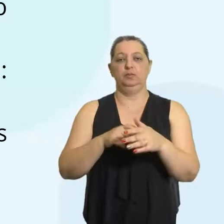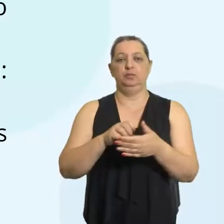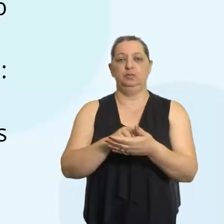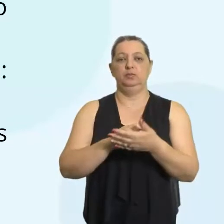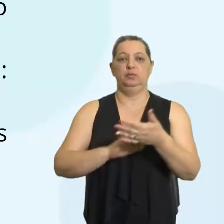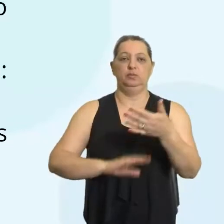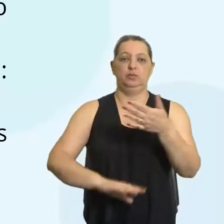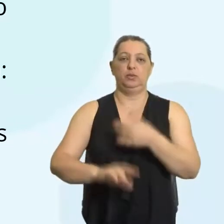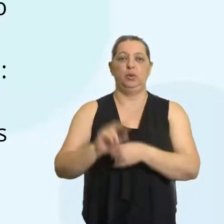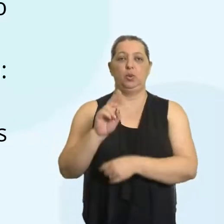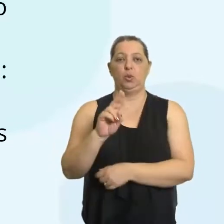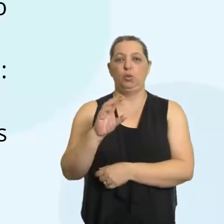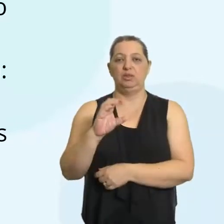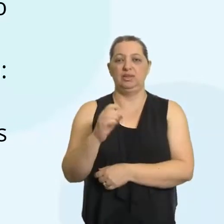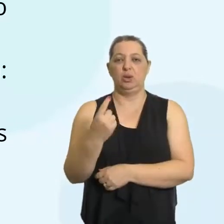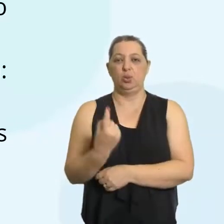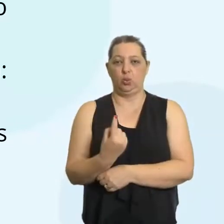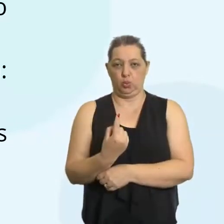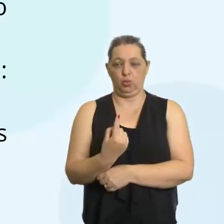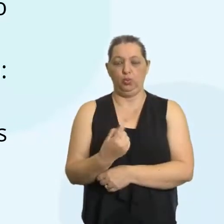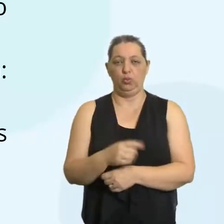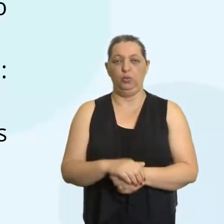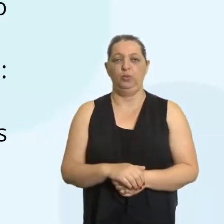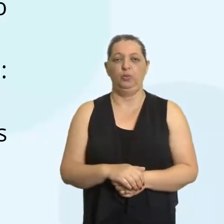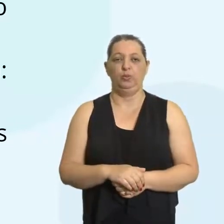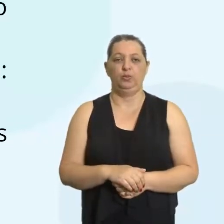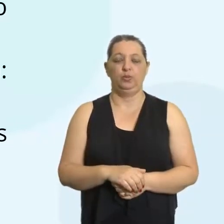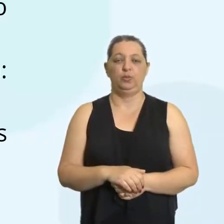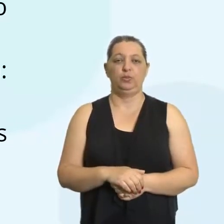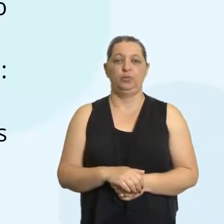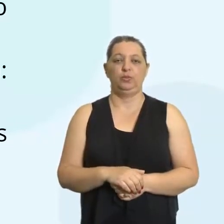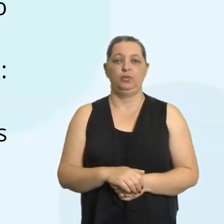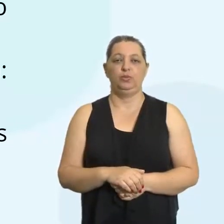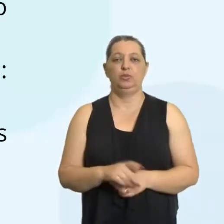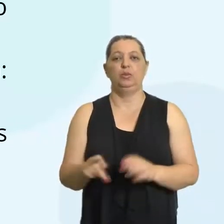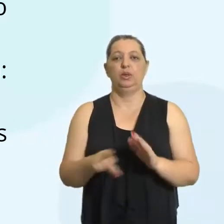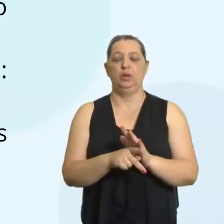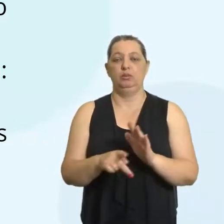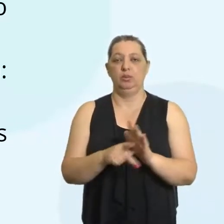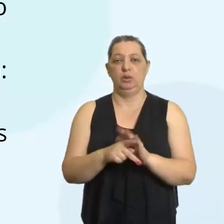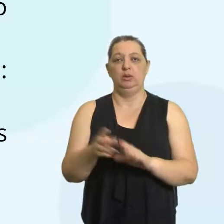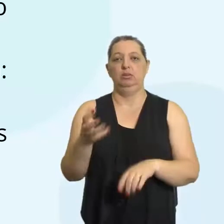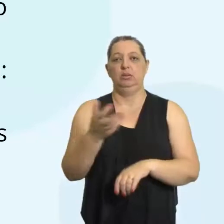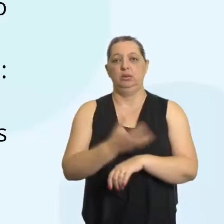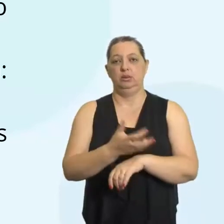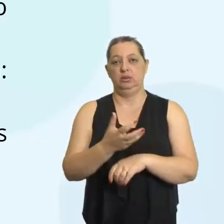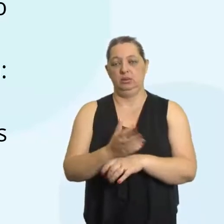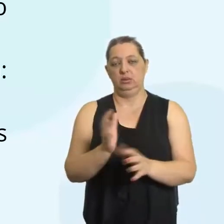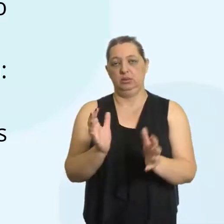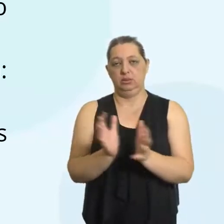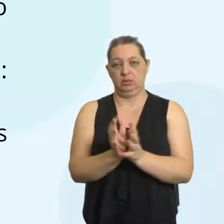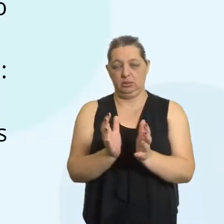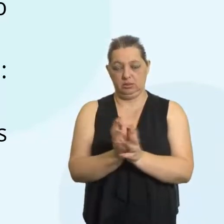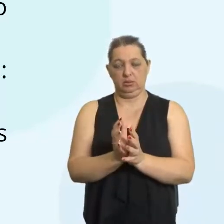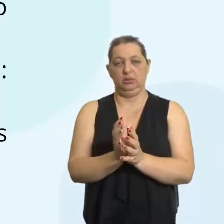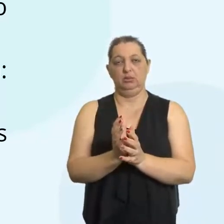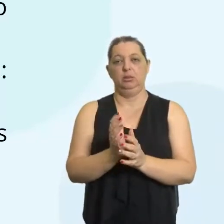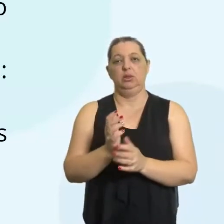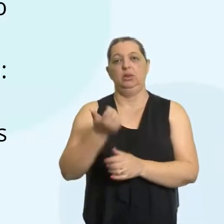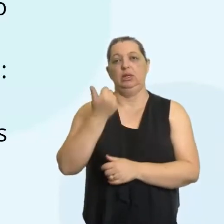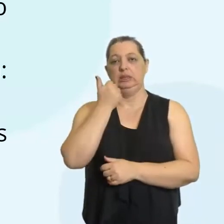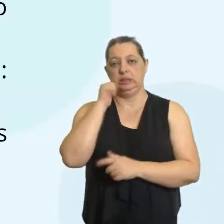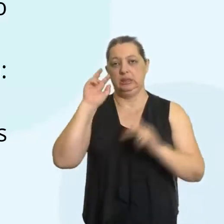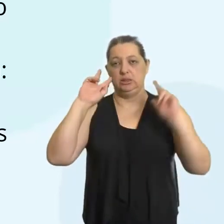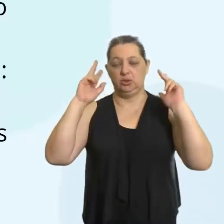estão vendo aí você unidade curricular um né que é do itinerário formativo de linguagem e ciências humanas juntos essa